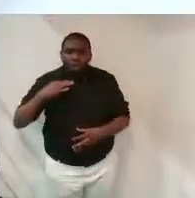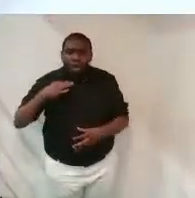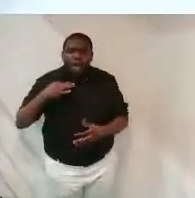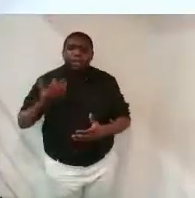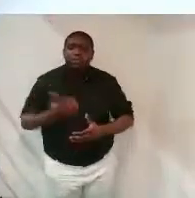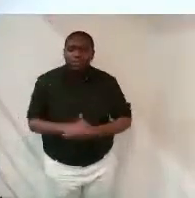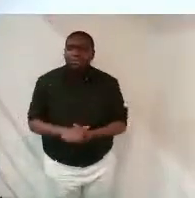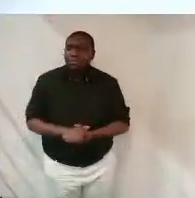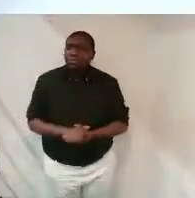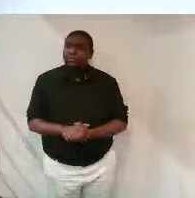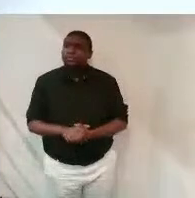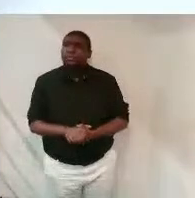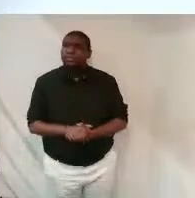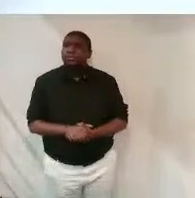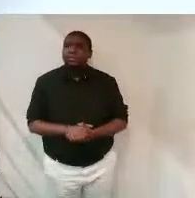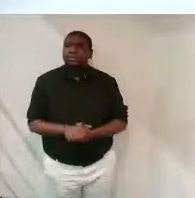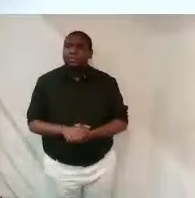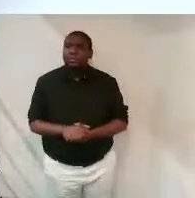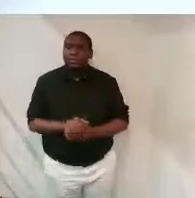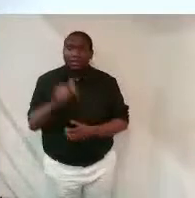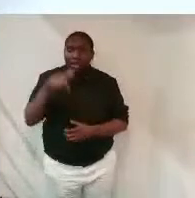eu vou concentrar aqui